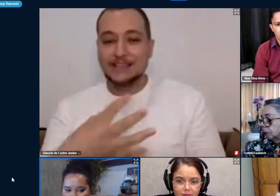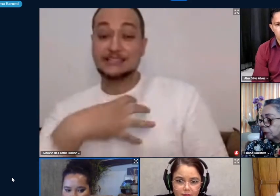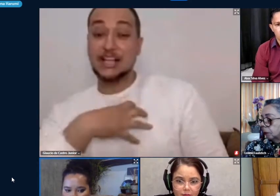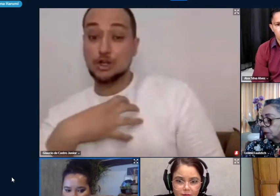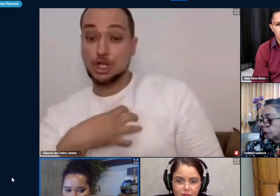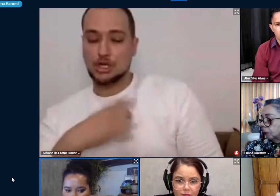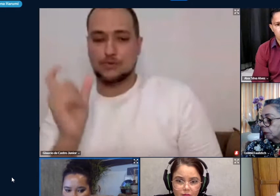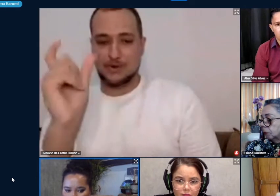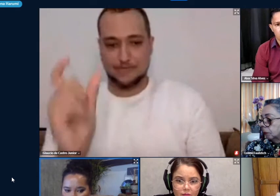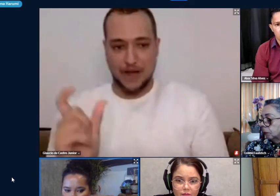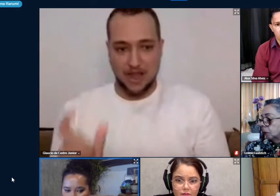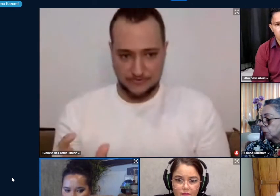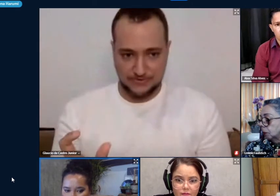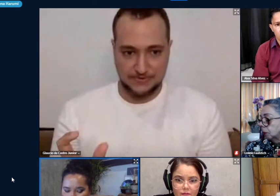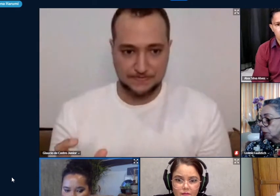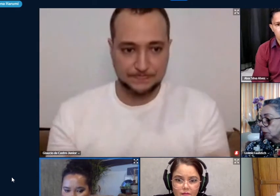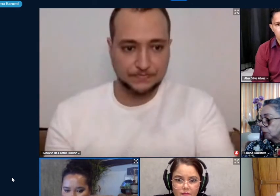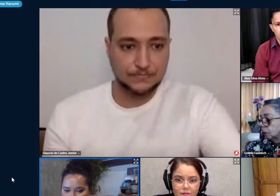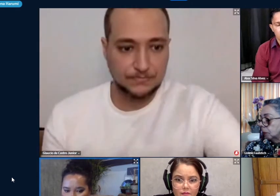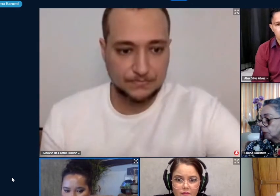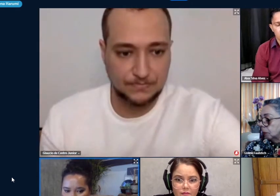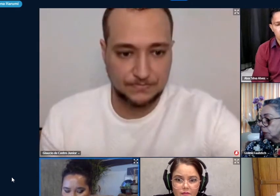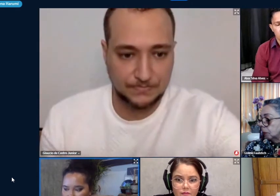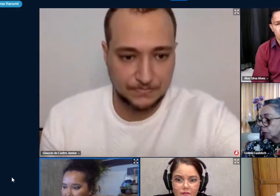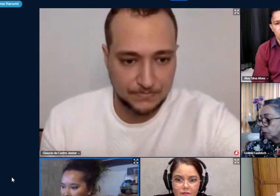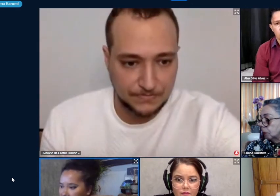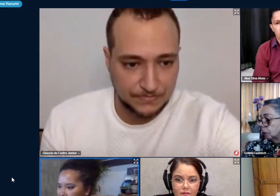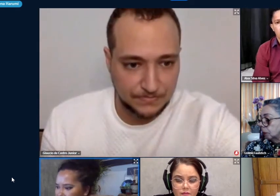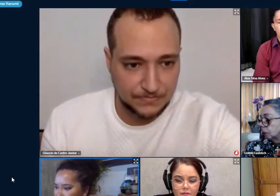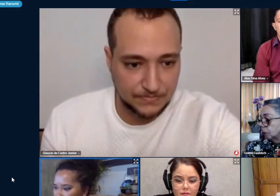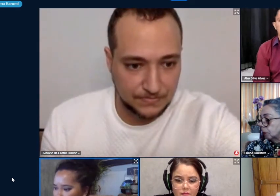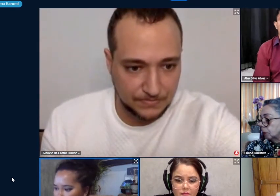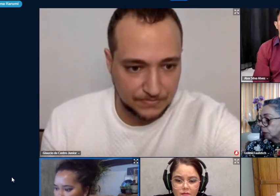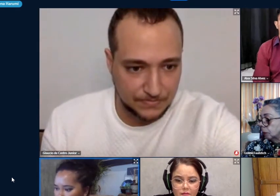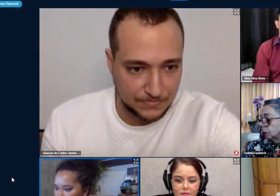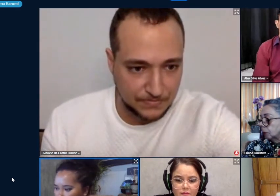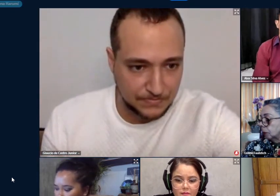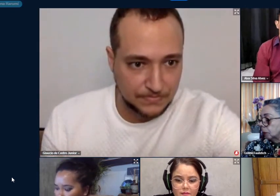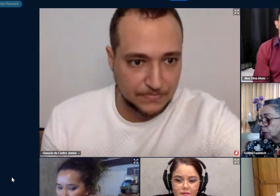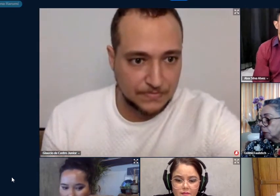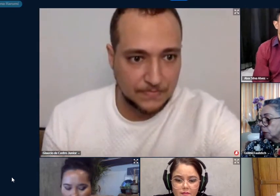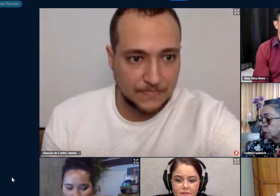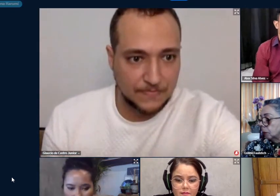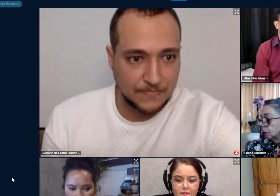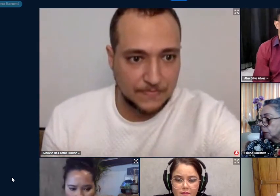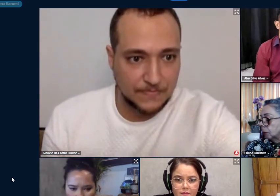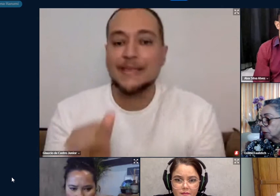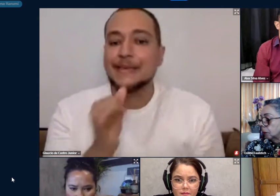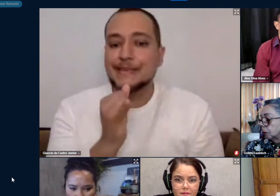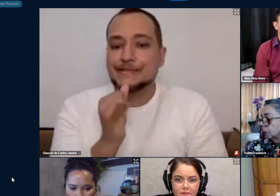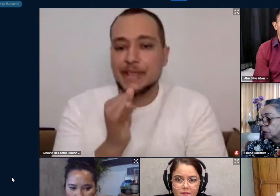ter proficiência para criar e dar sentido às palavras.